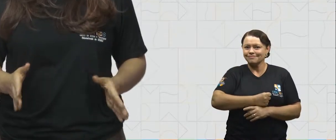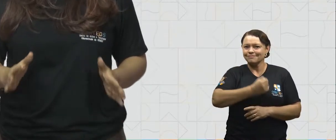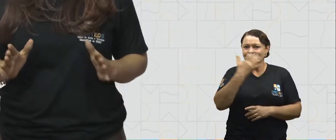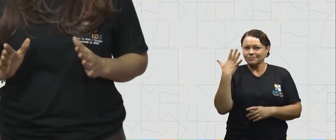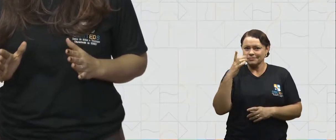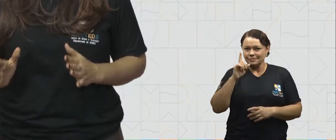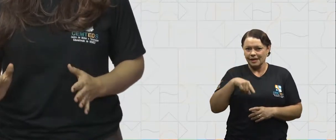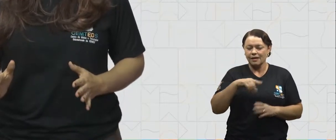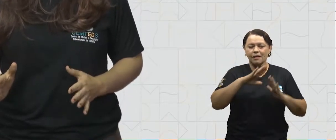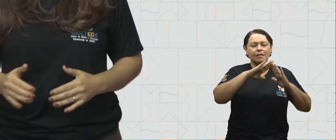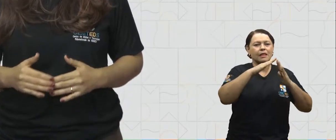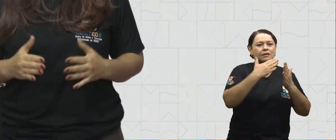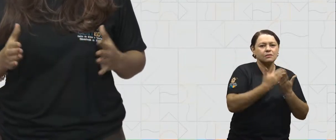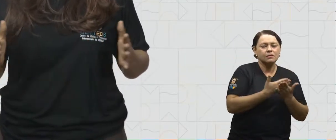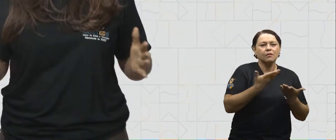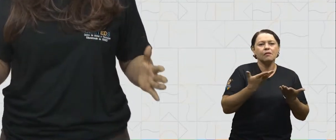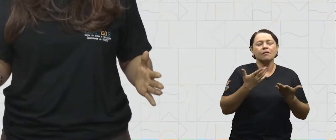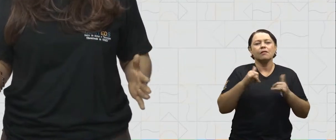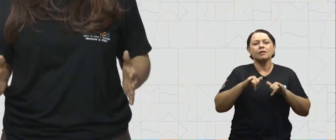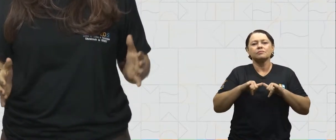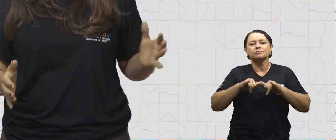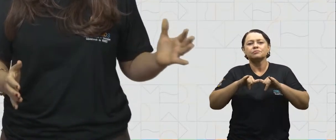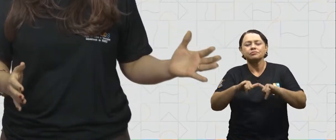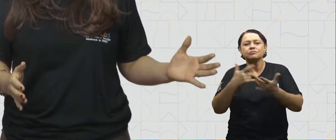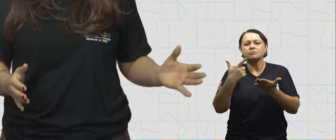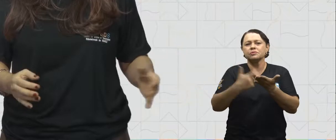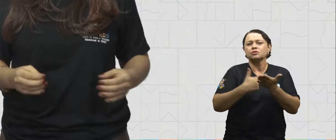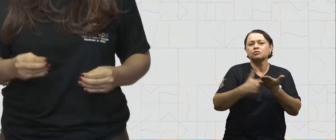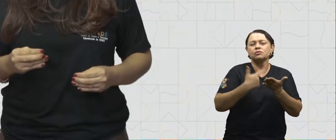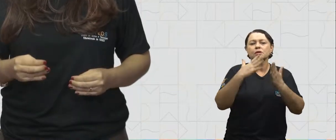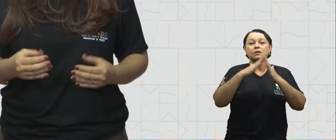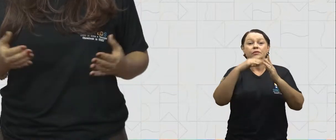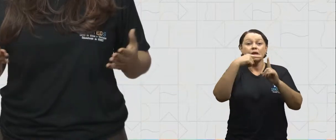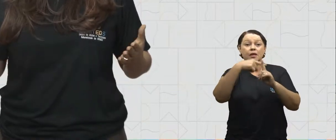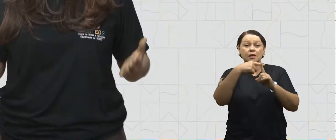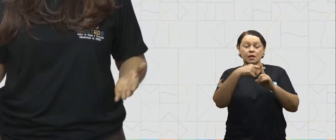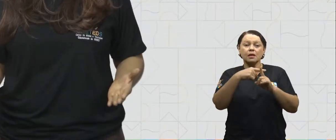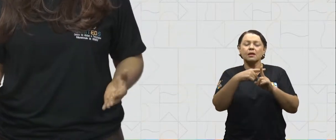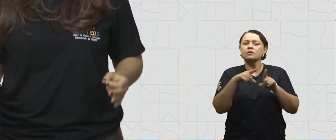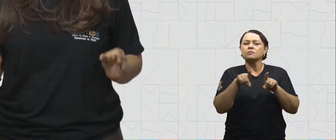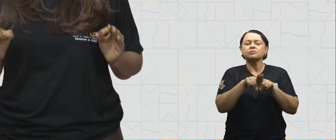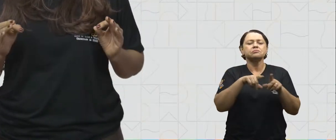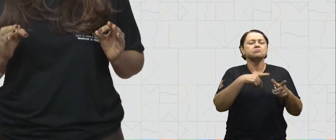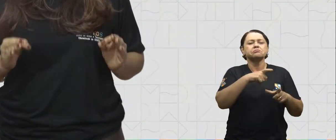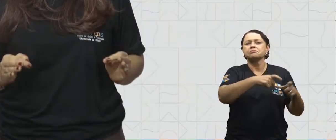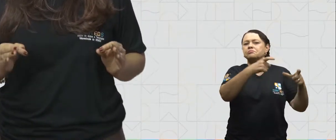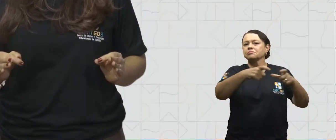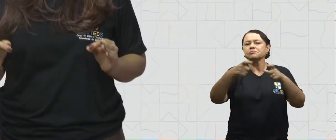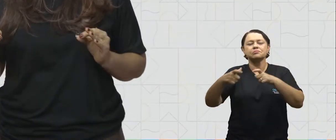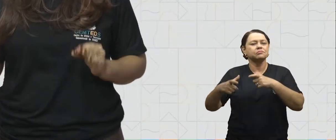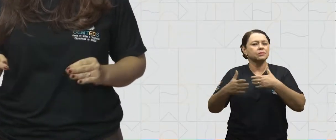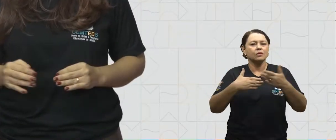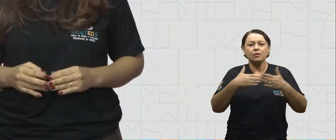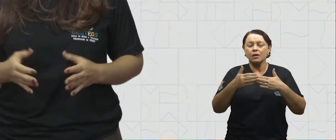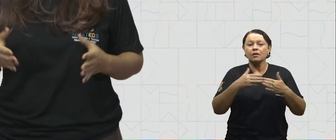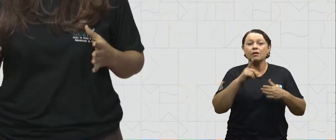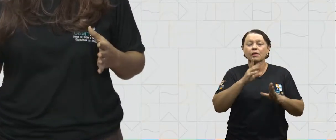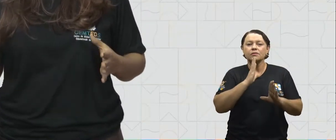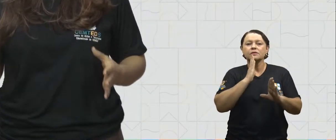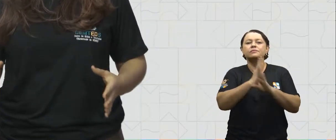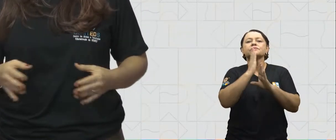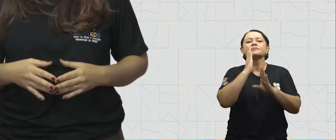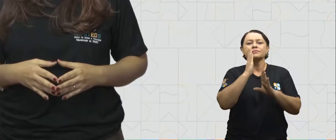na escola, na taberna, nos livros, na igreja ou em qualquer lugar, você vai se